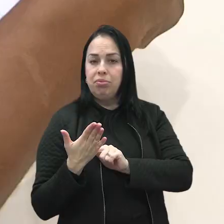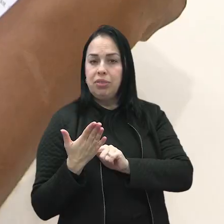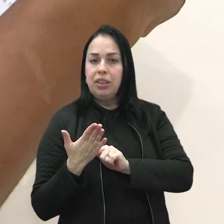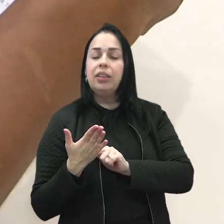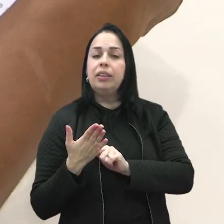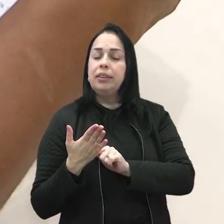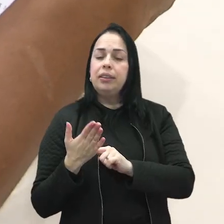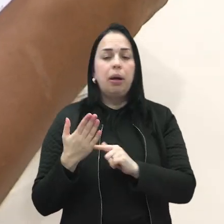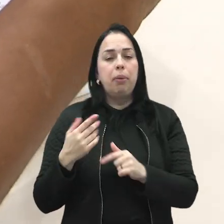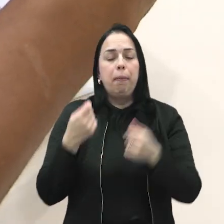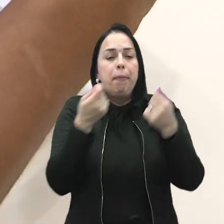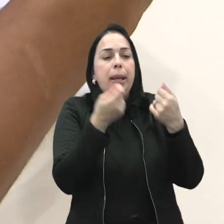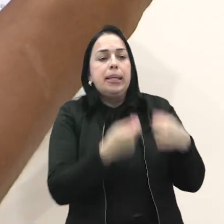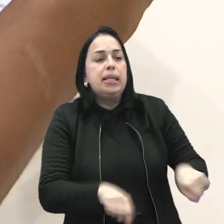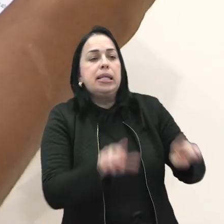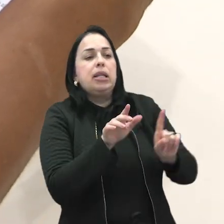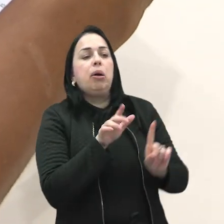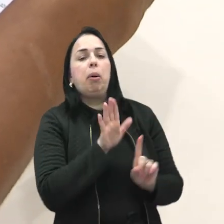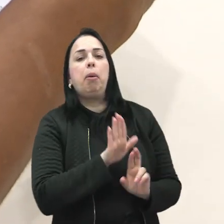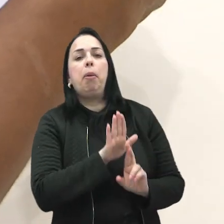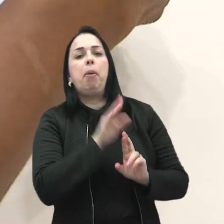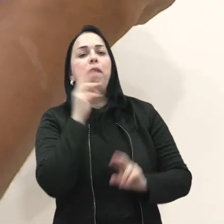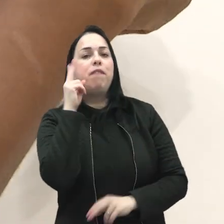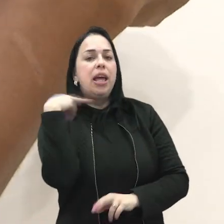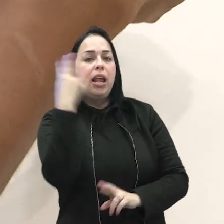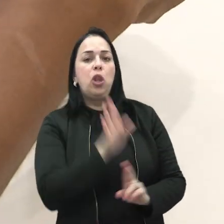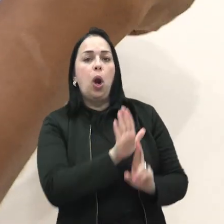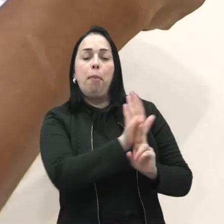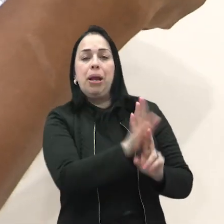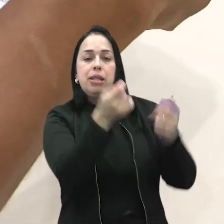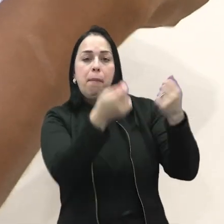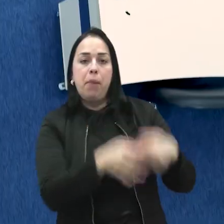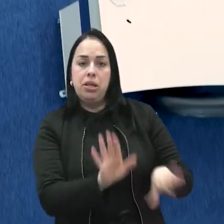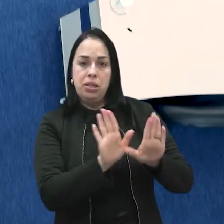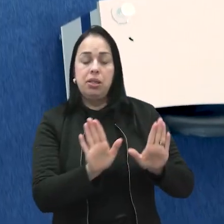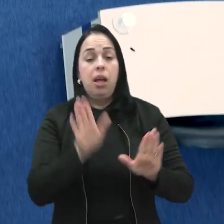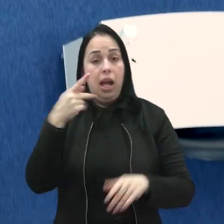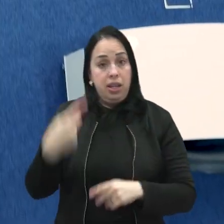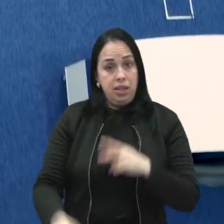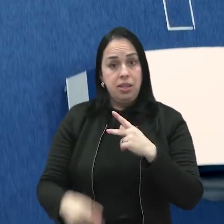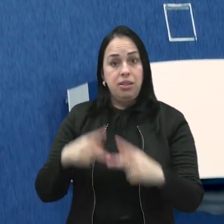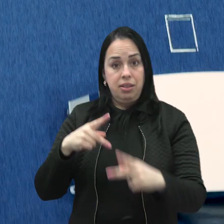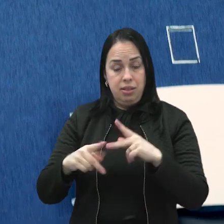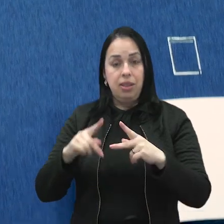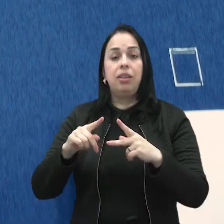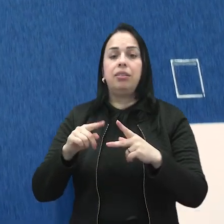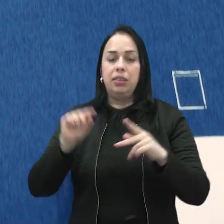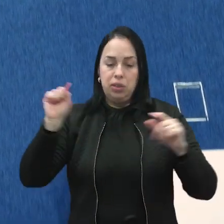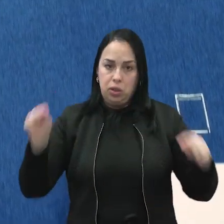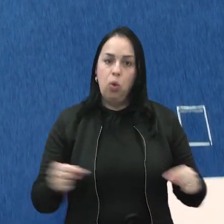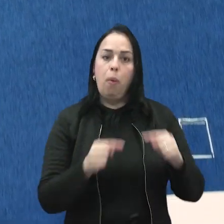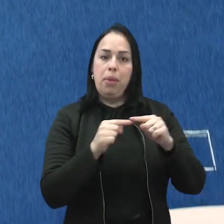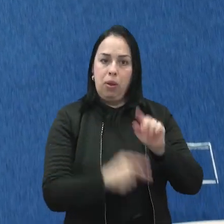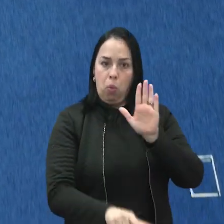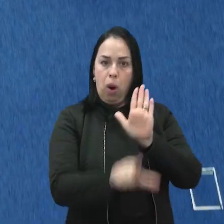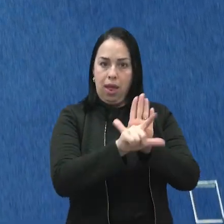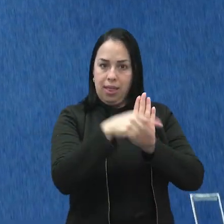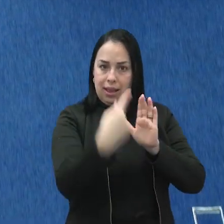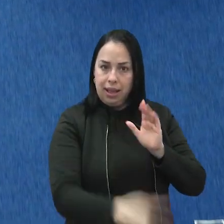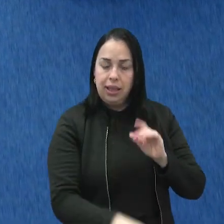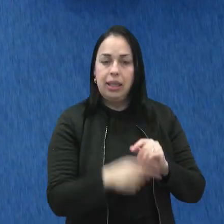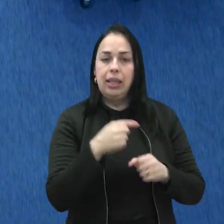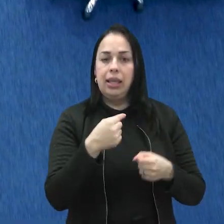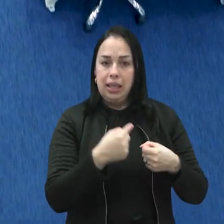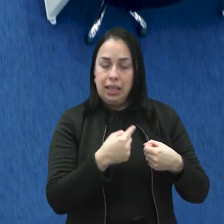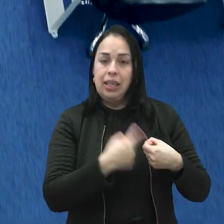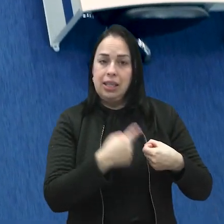pelos cidadãos, sem a necessidade de um parlamentar como intermediário. Em São José dos Campos, a medida consta na lei orgânica,